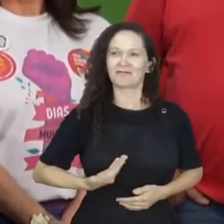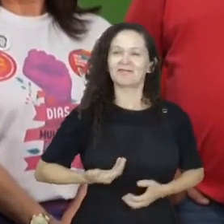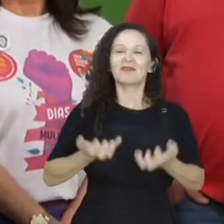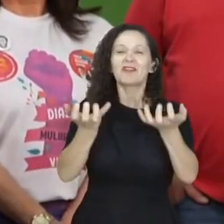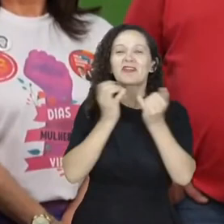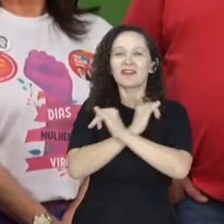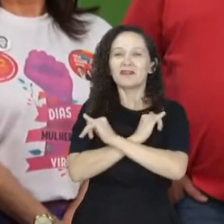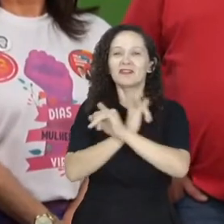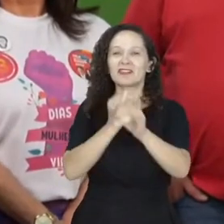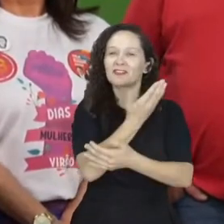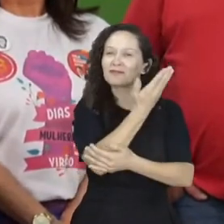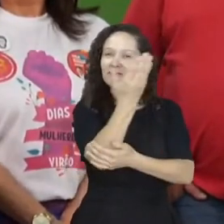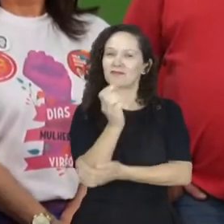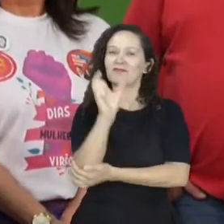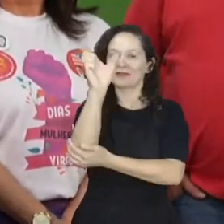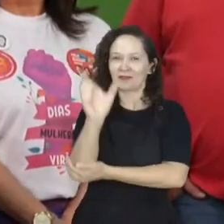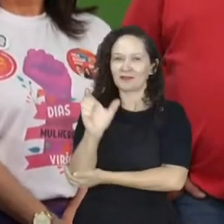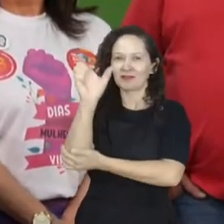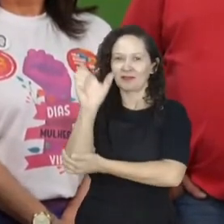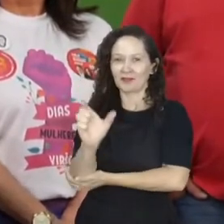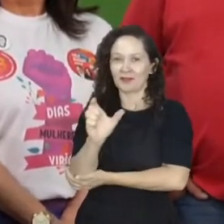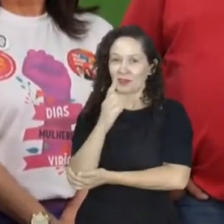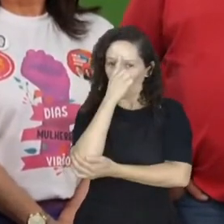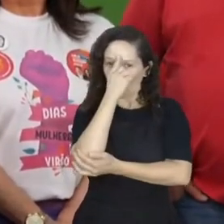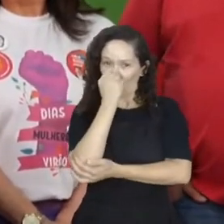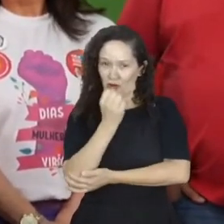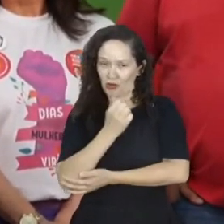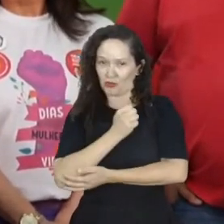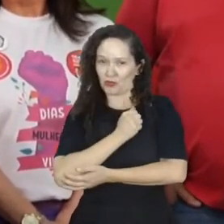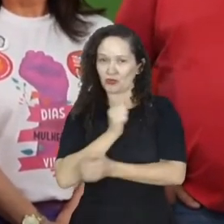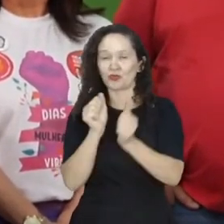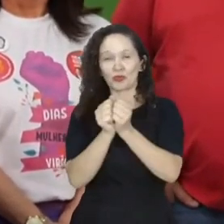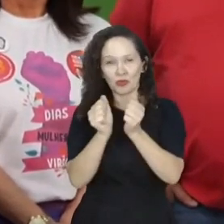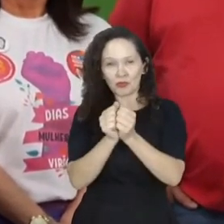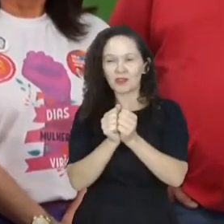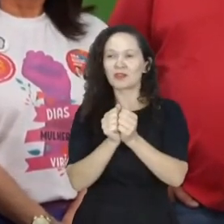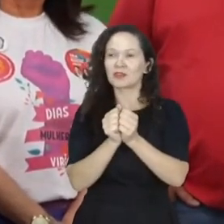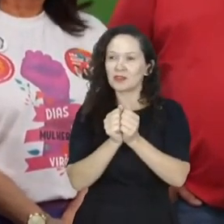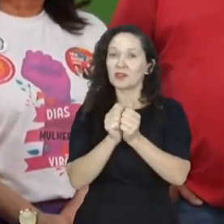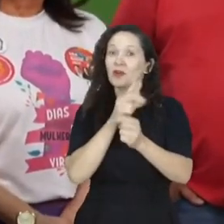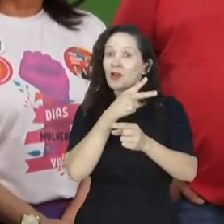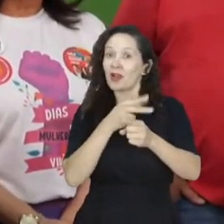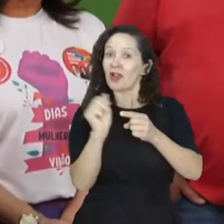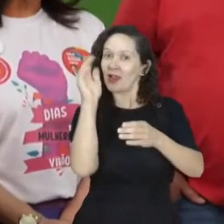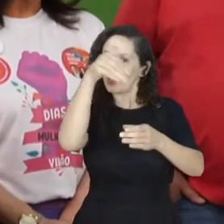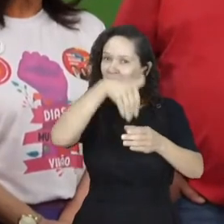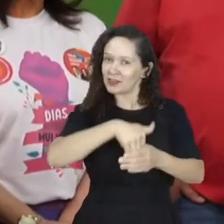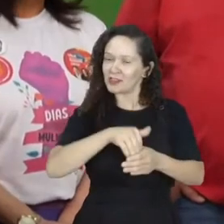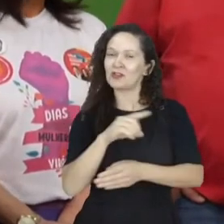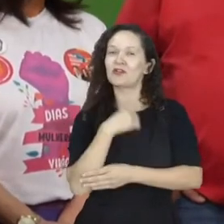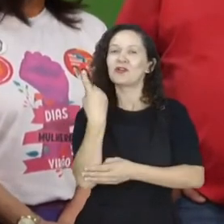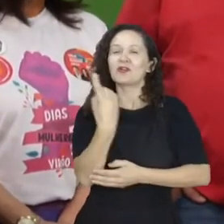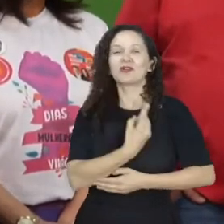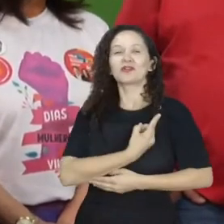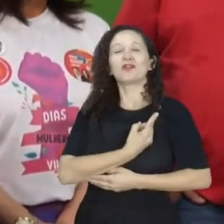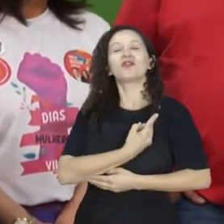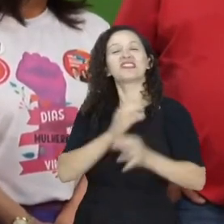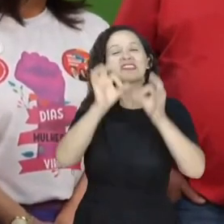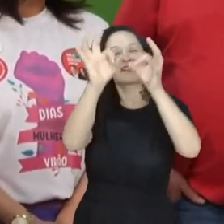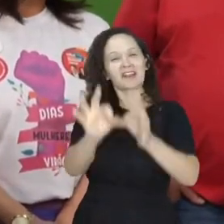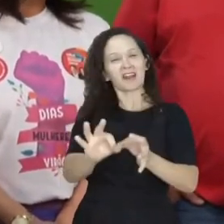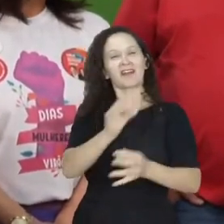dizer para vocês que o Alckmin e eu estamos prontos para ganhar as eleições, estamos prontos para governar o